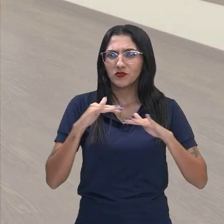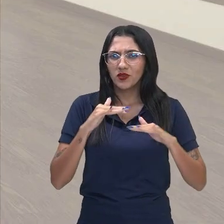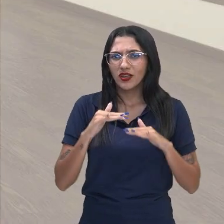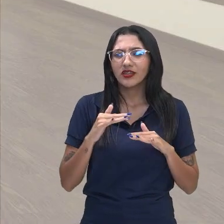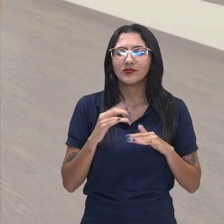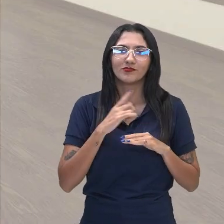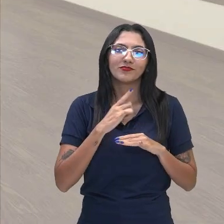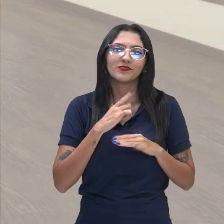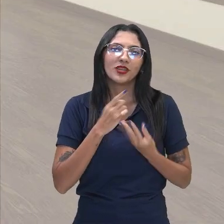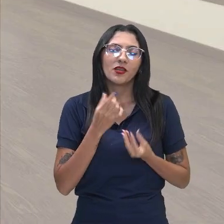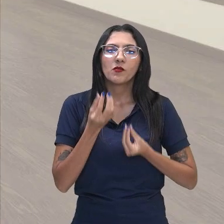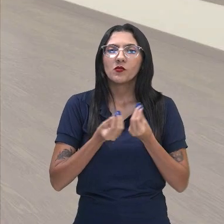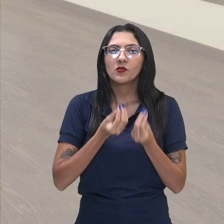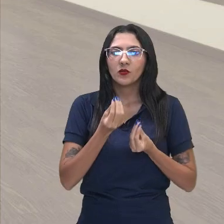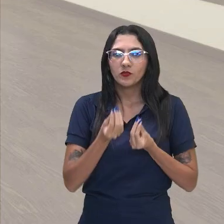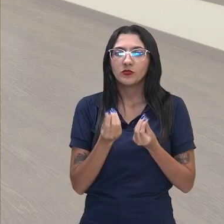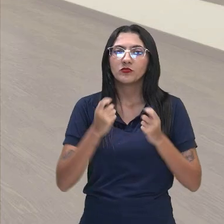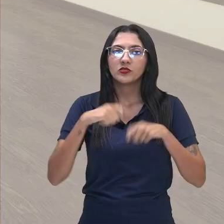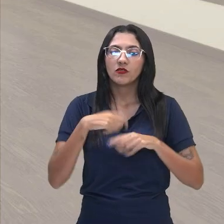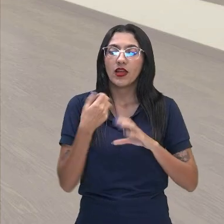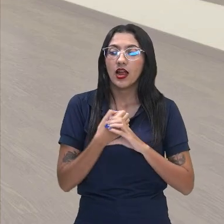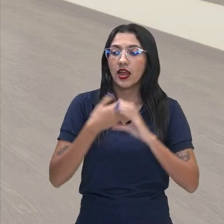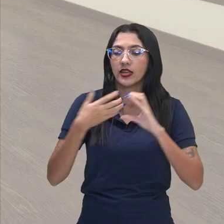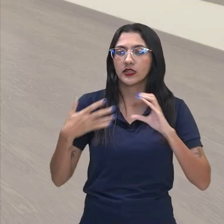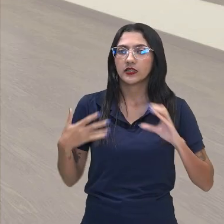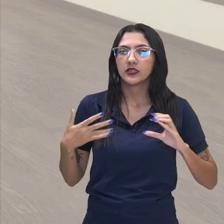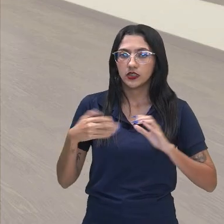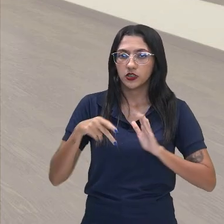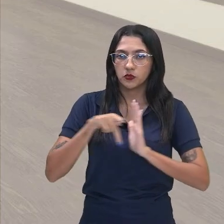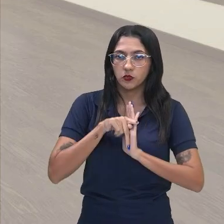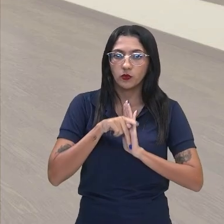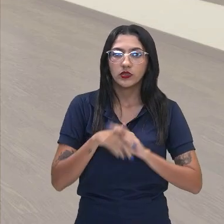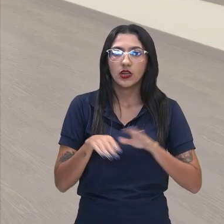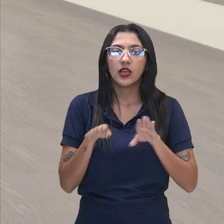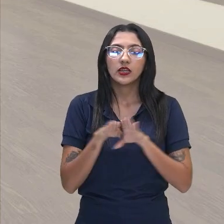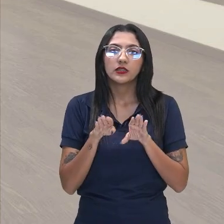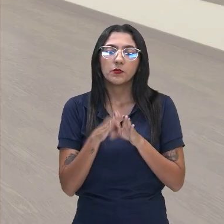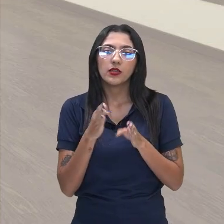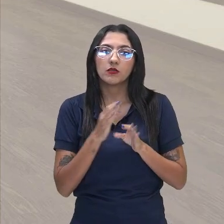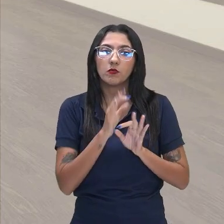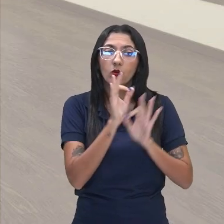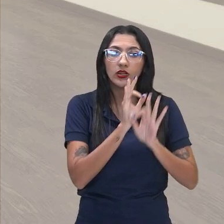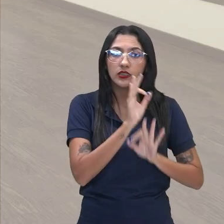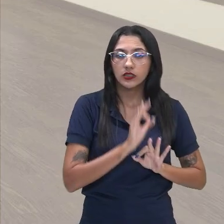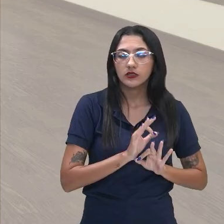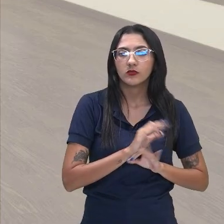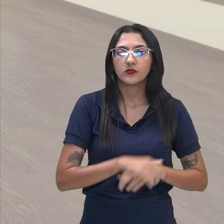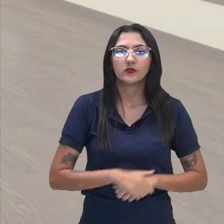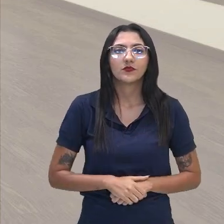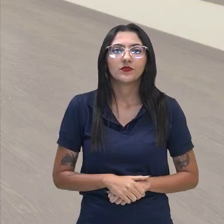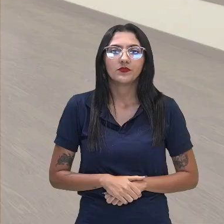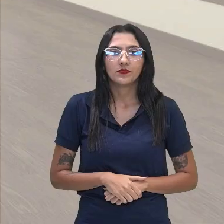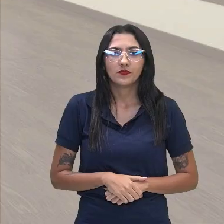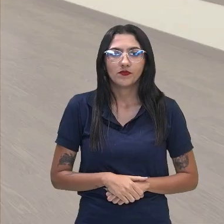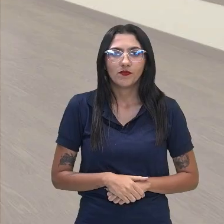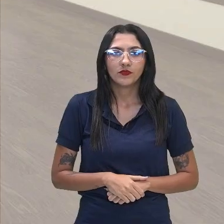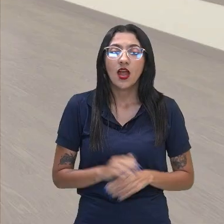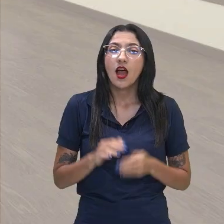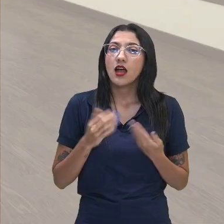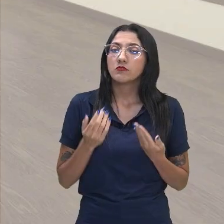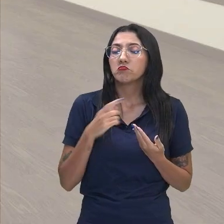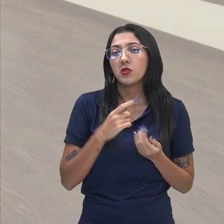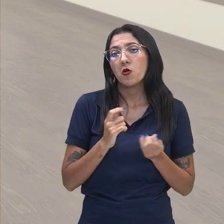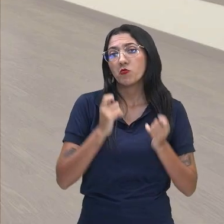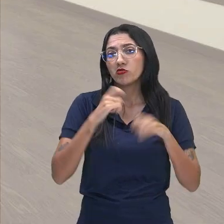o que chamamos de fatores de movimento e os planos. Assim, vamos perceber